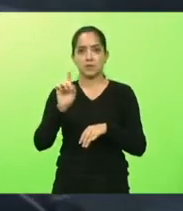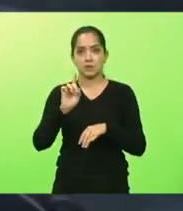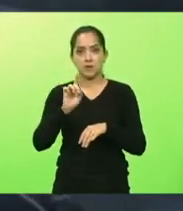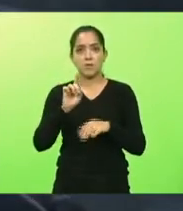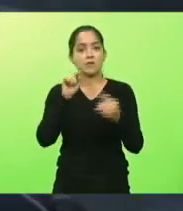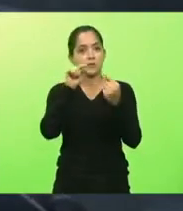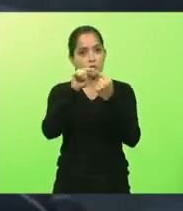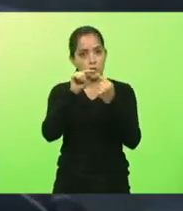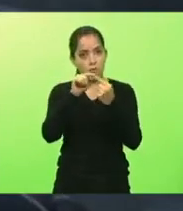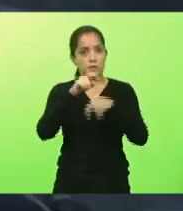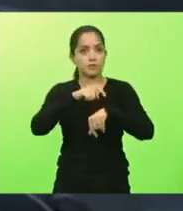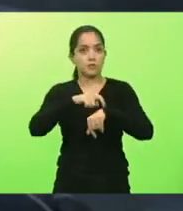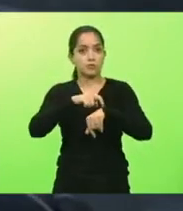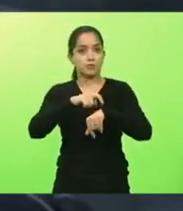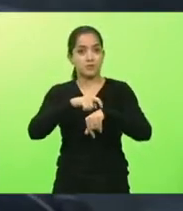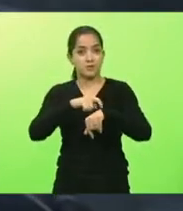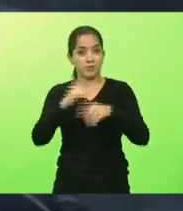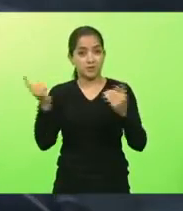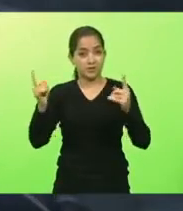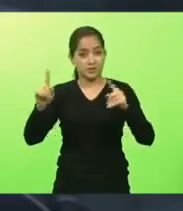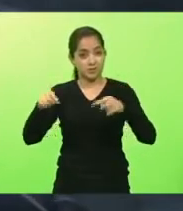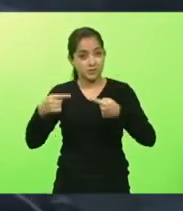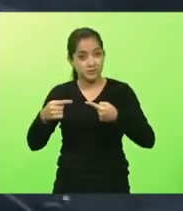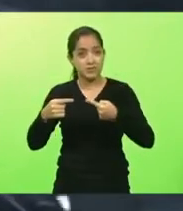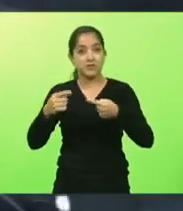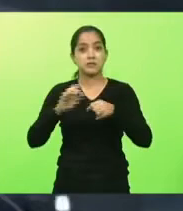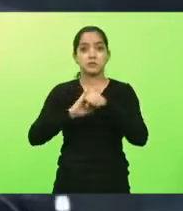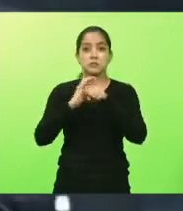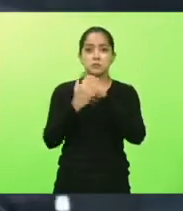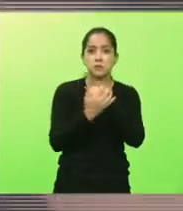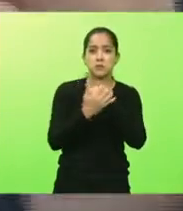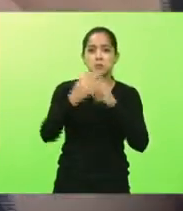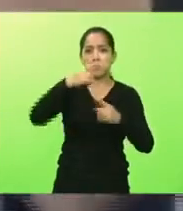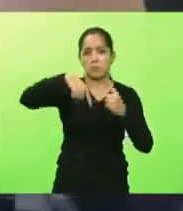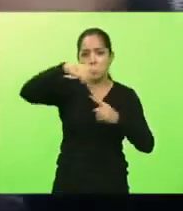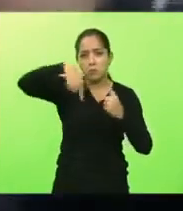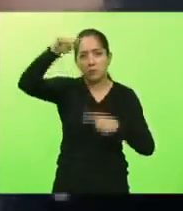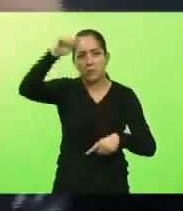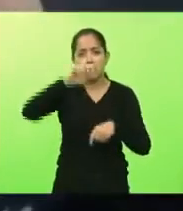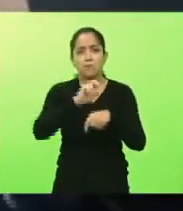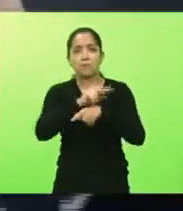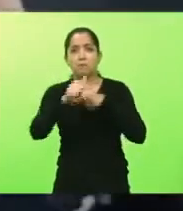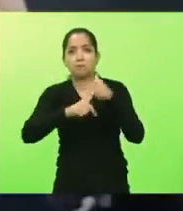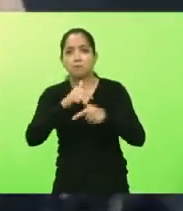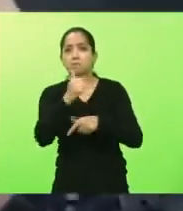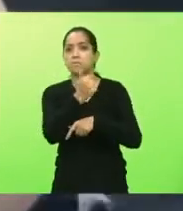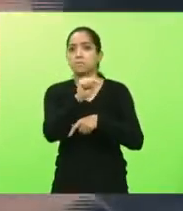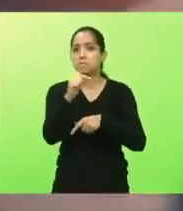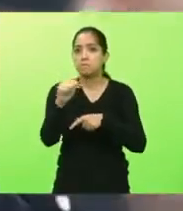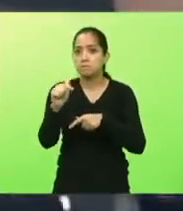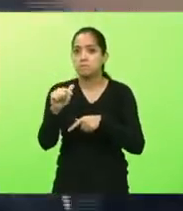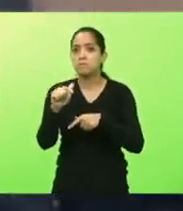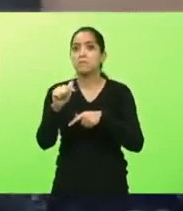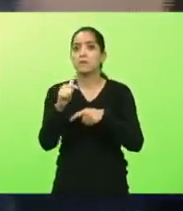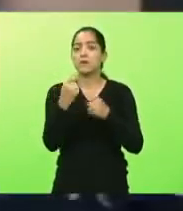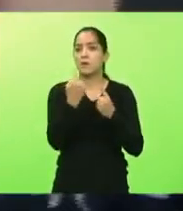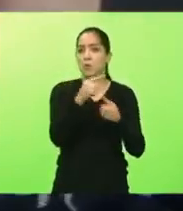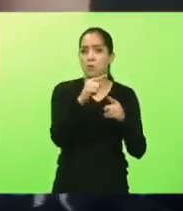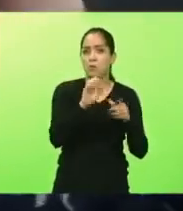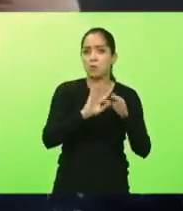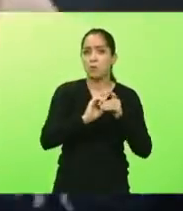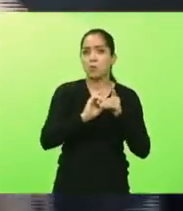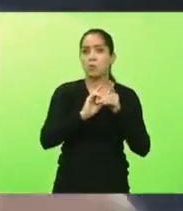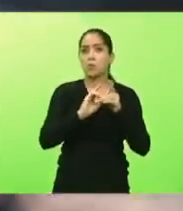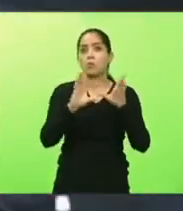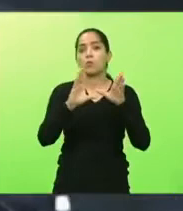difíceis que enfrentamos hoje, com pandemia, ciclone, desemprego, ameaças à democracia, total